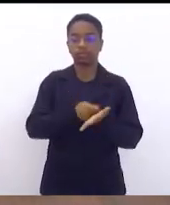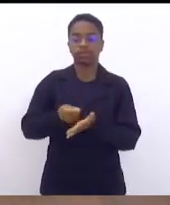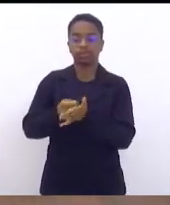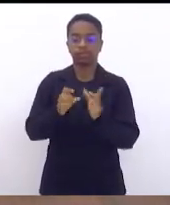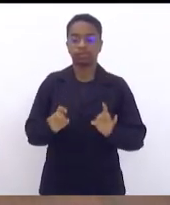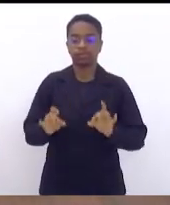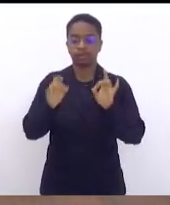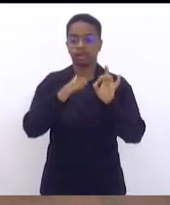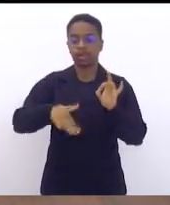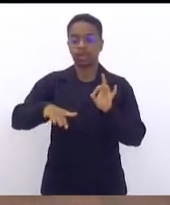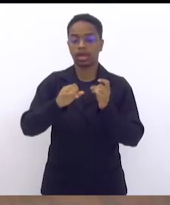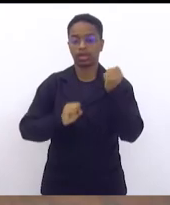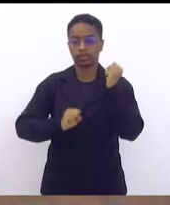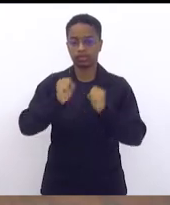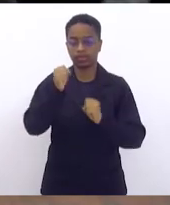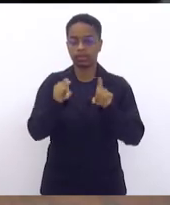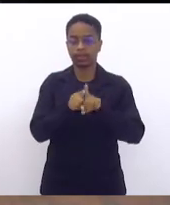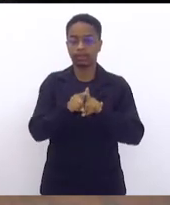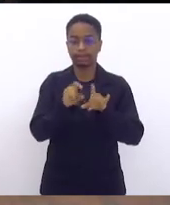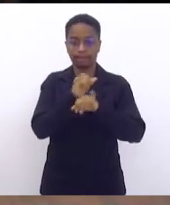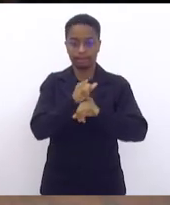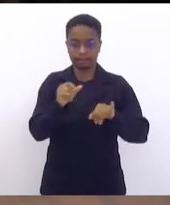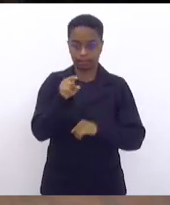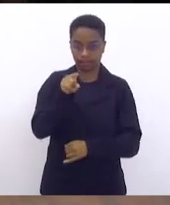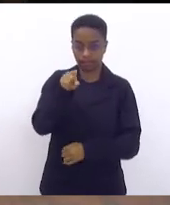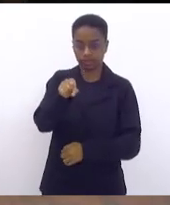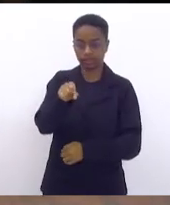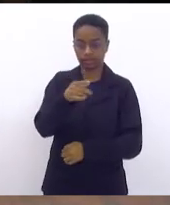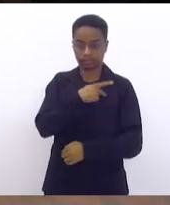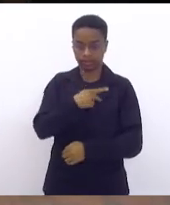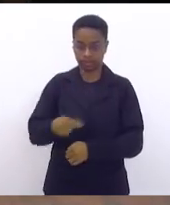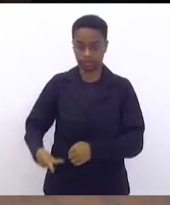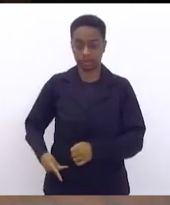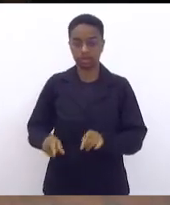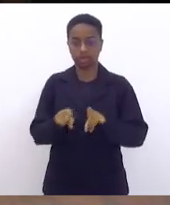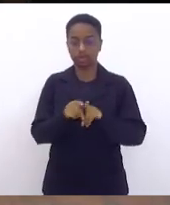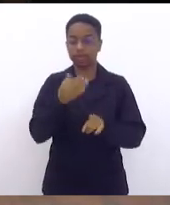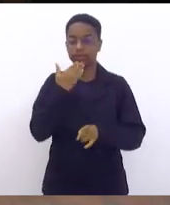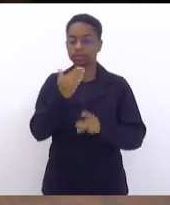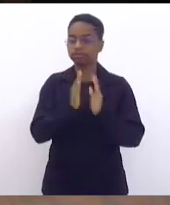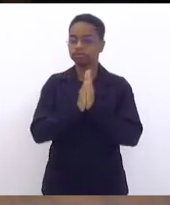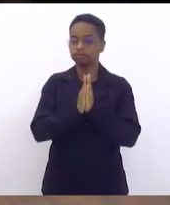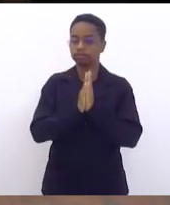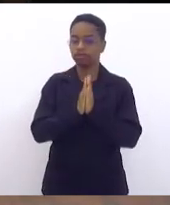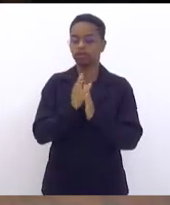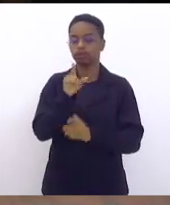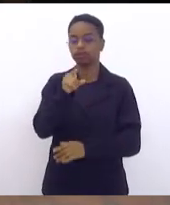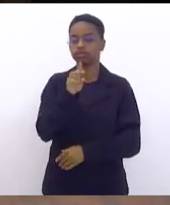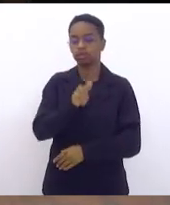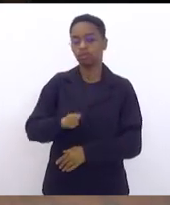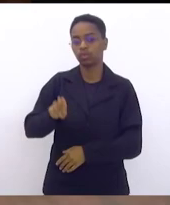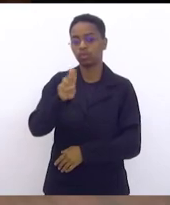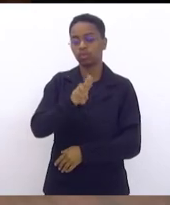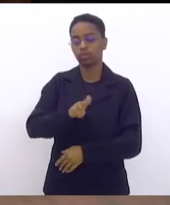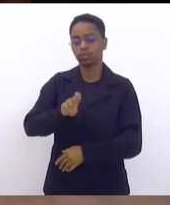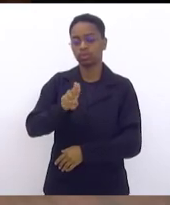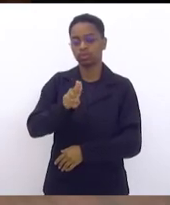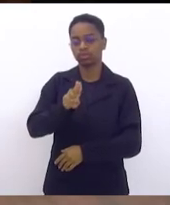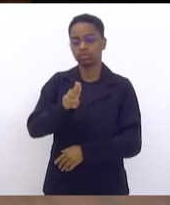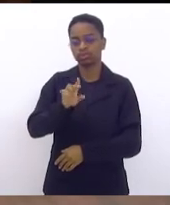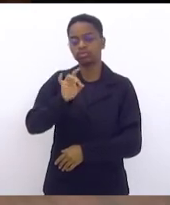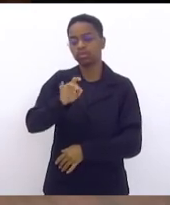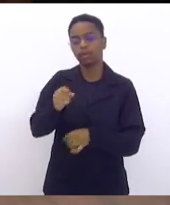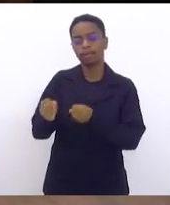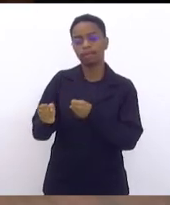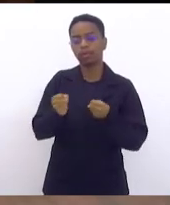indústria. Dizer para o senhor, senhor presidente, e pedir encarecidamente que o senhor use não só o